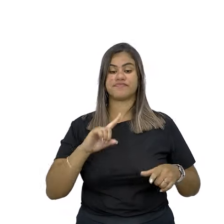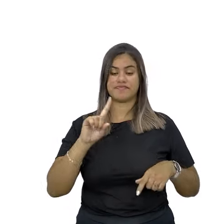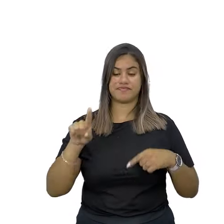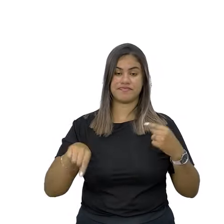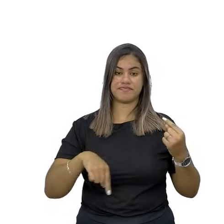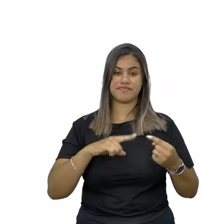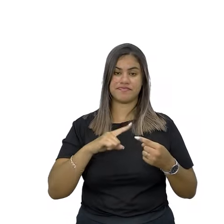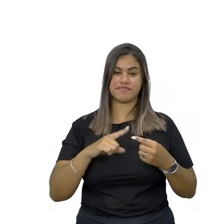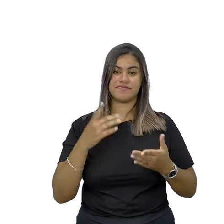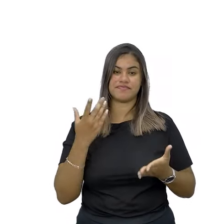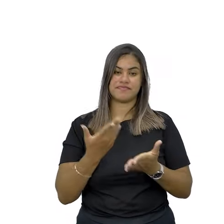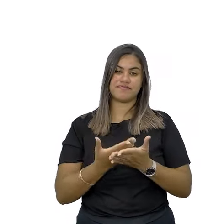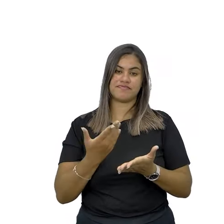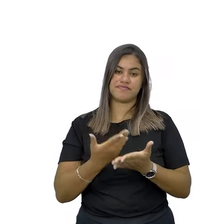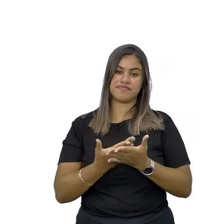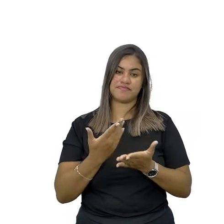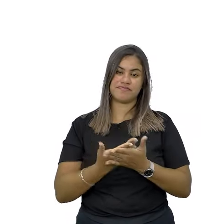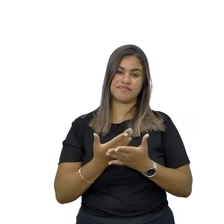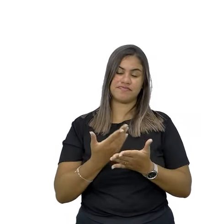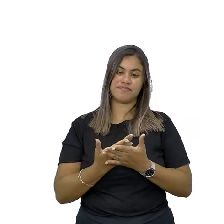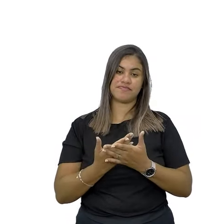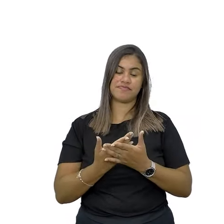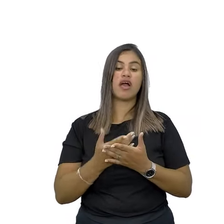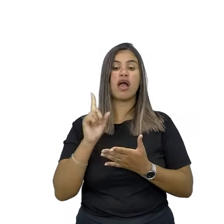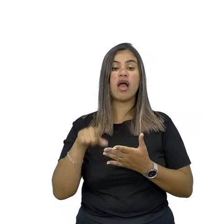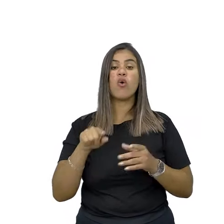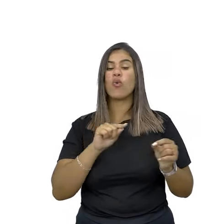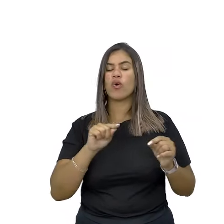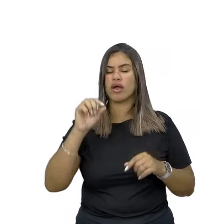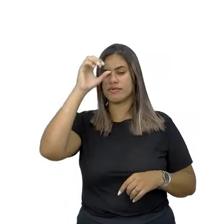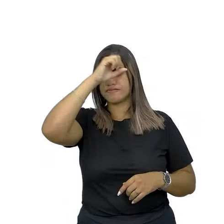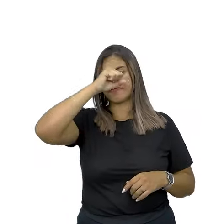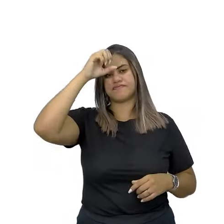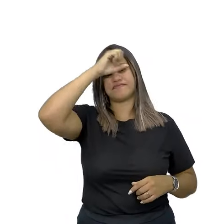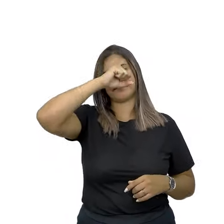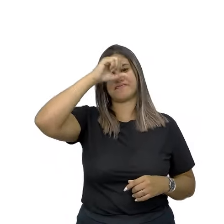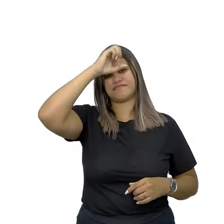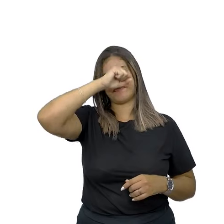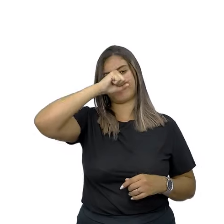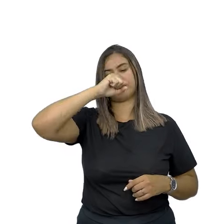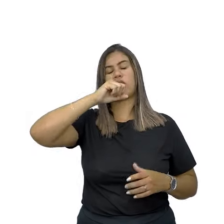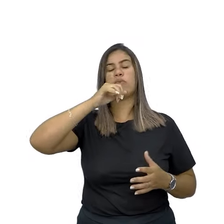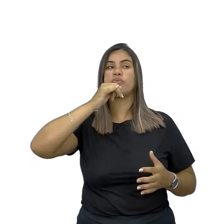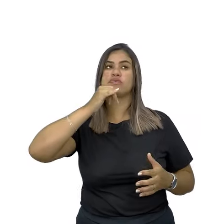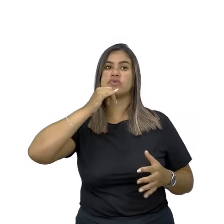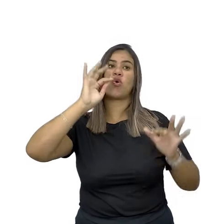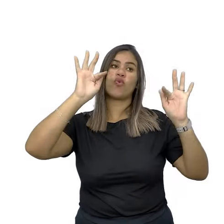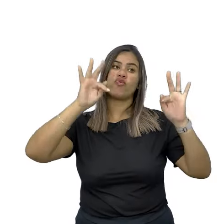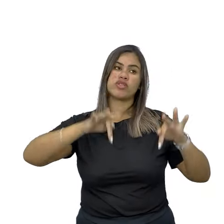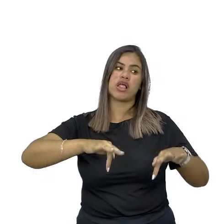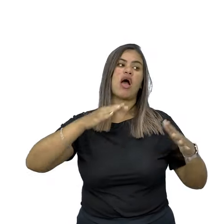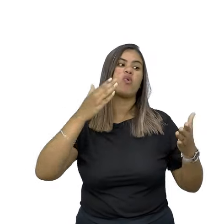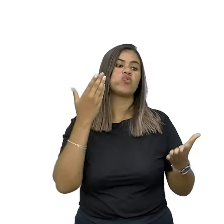da aula é a intenção da aprendizagem, né? O que eu espero que ao final